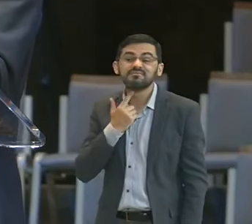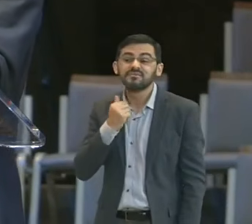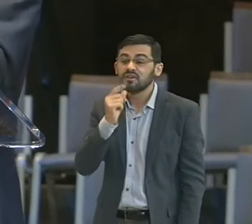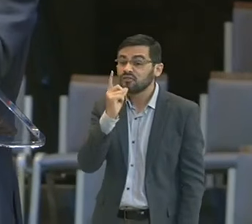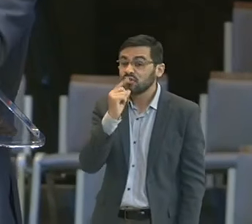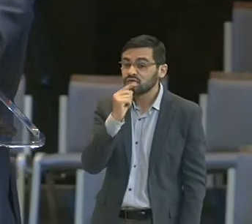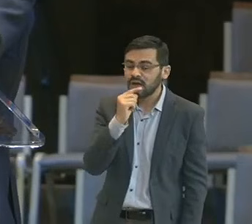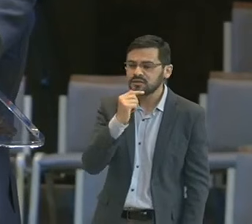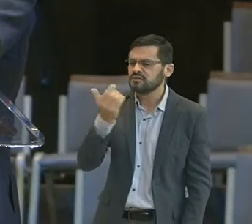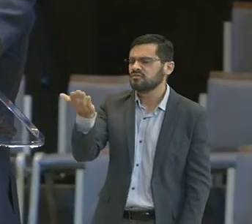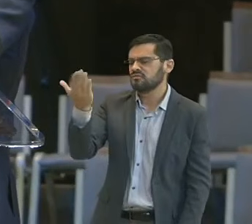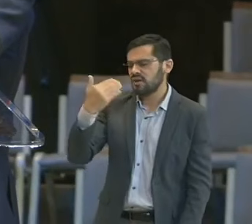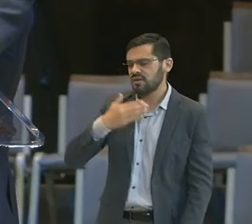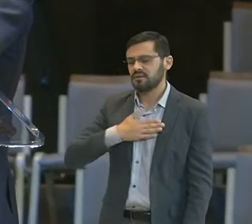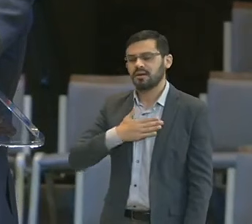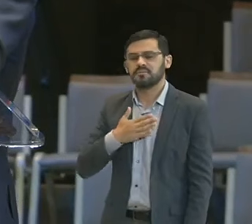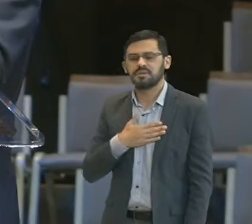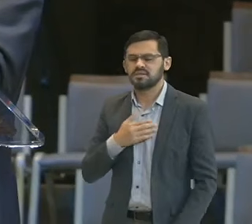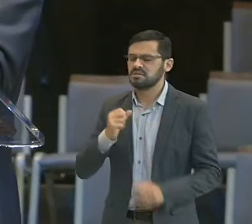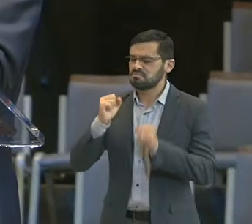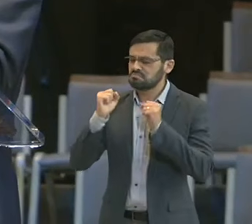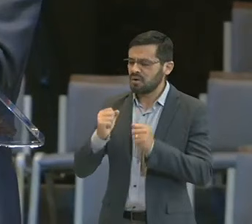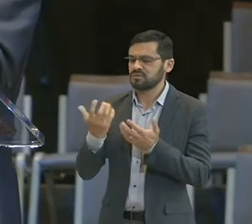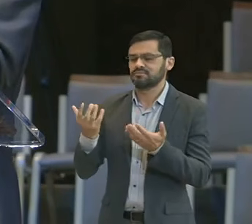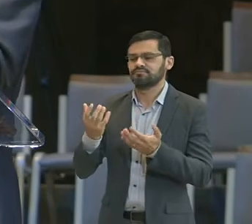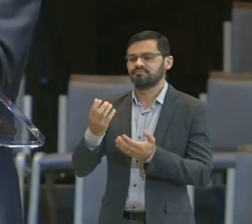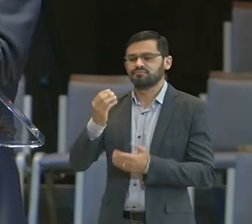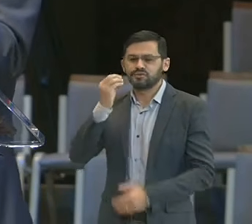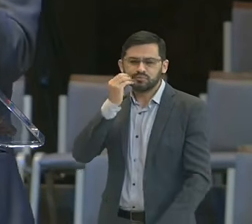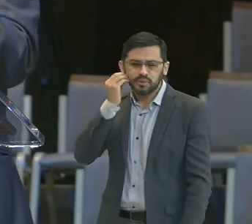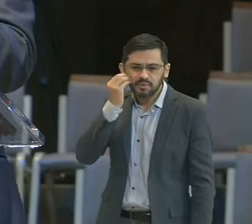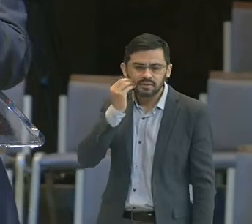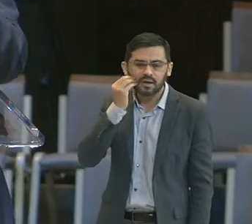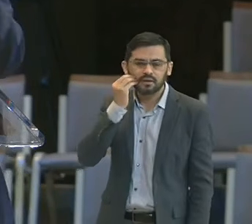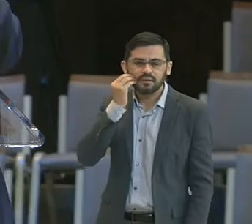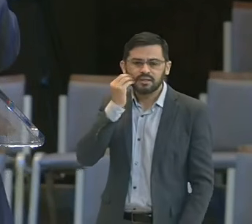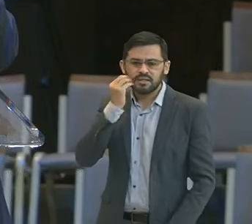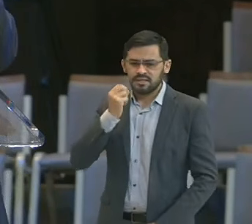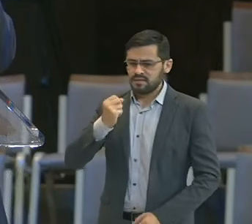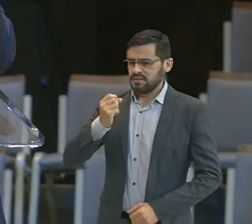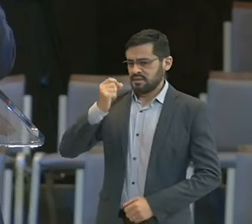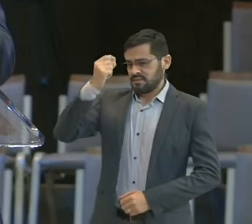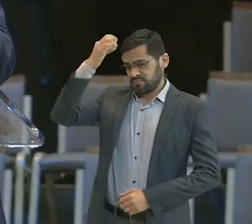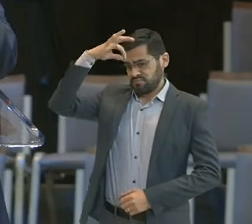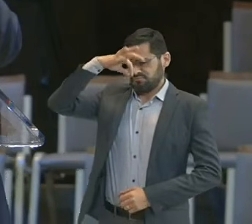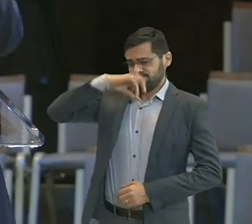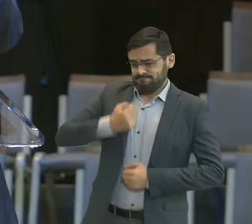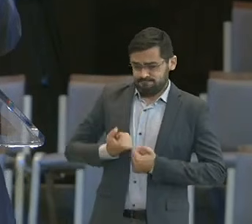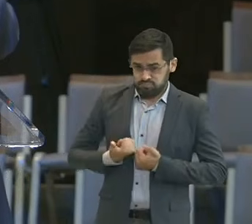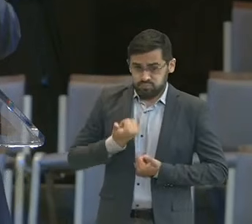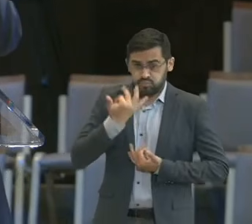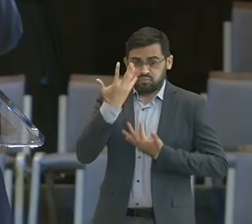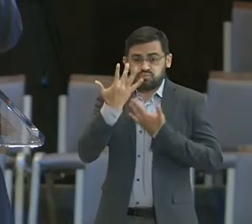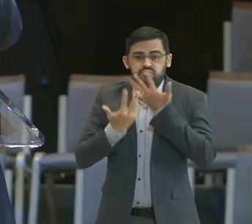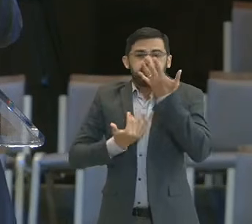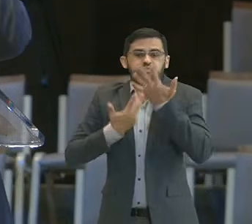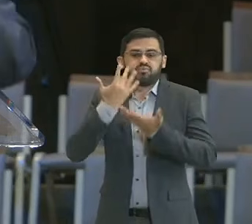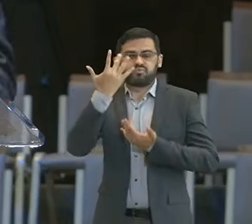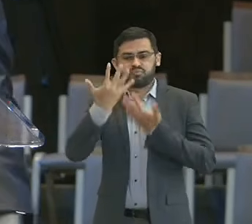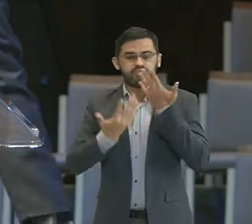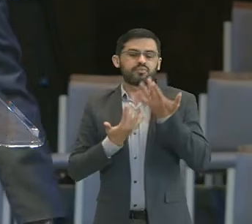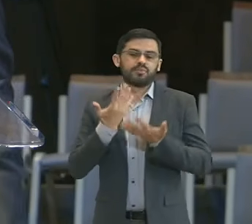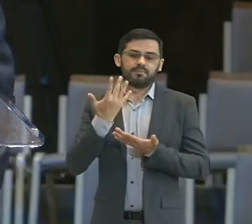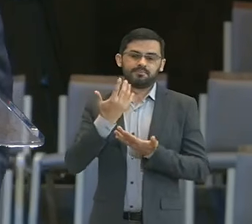sede, venha a mim e beba, e rios de água viva fluirão